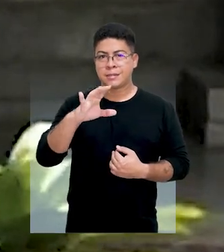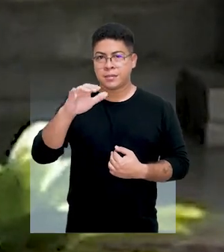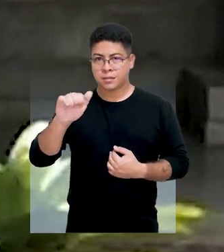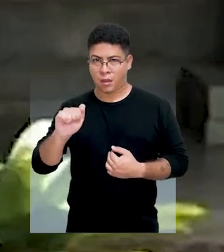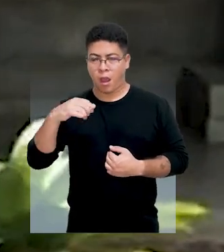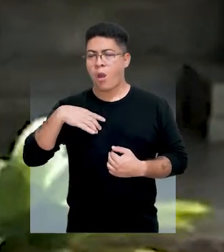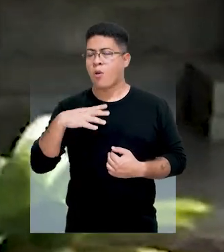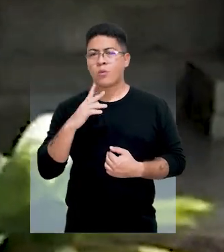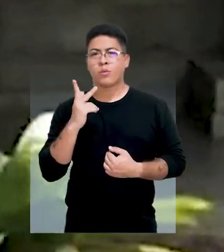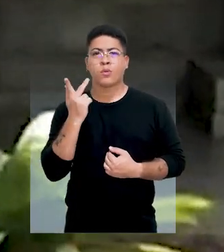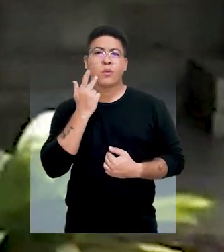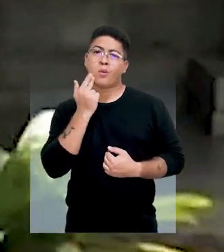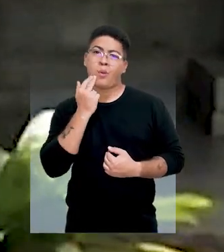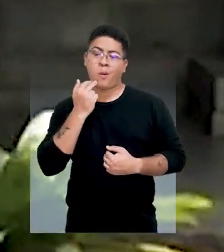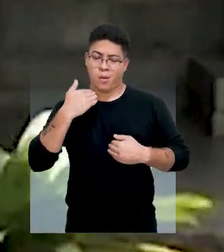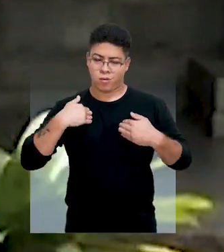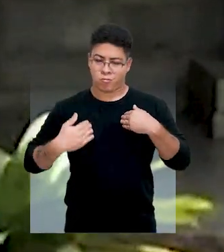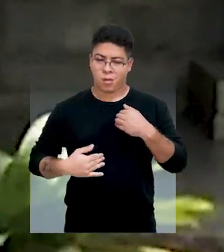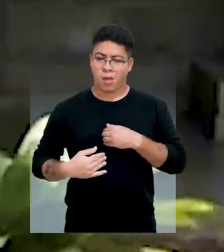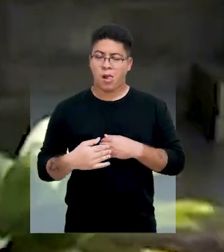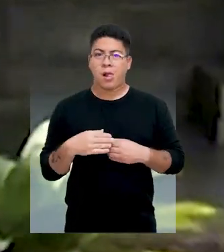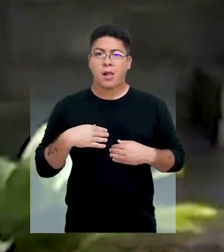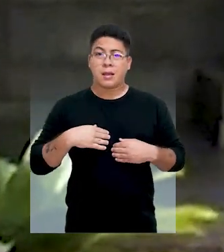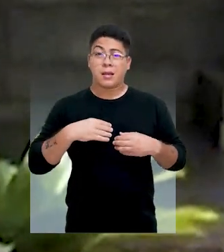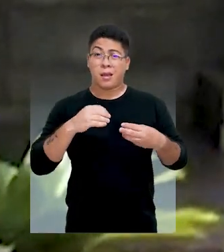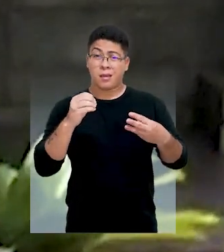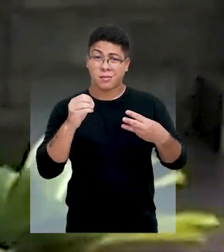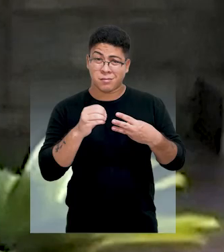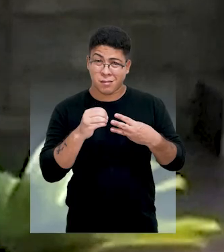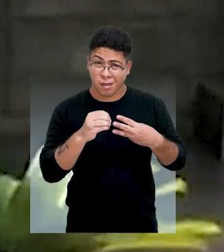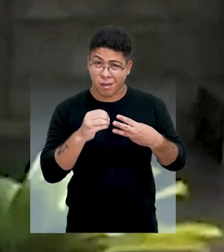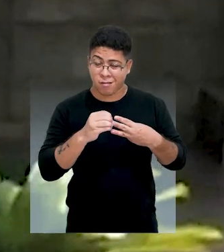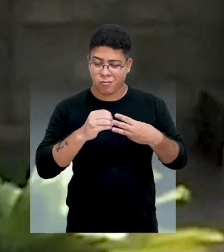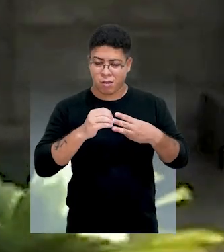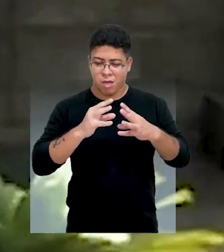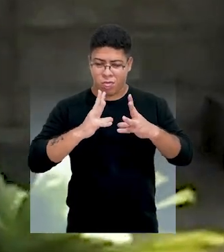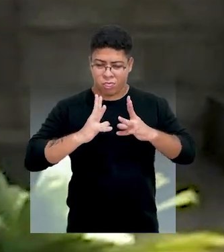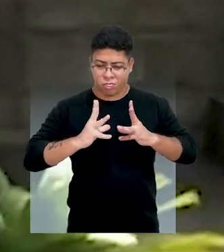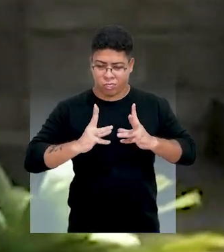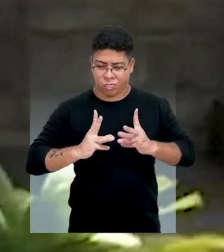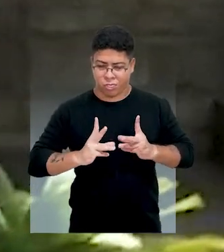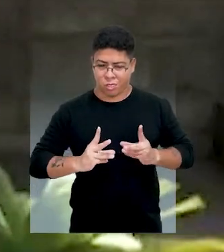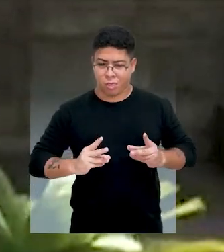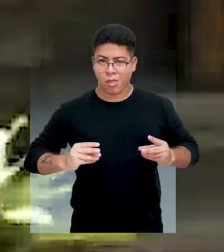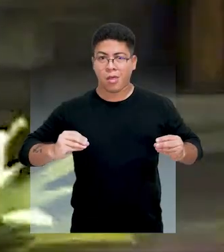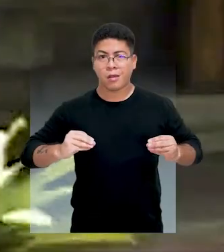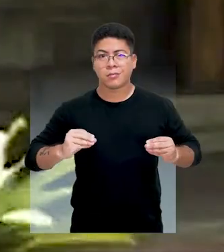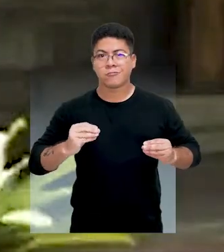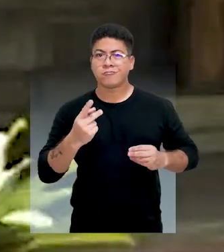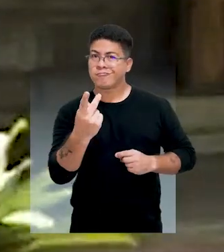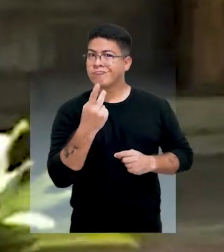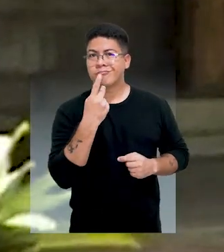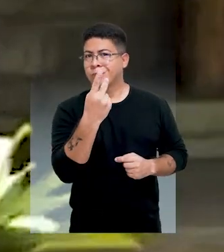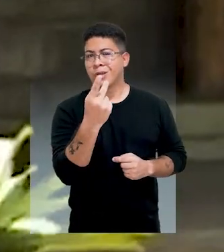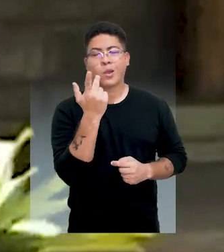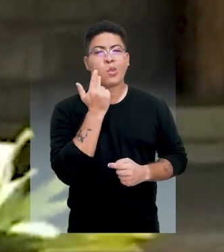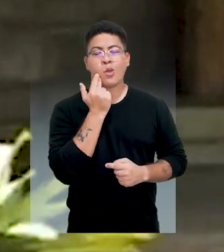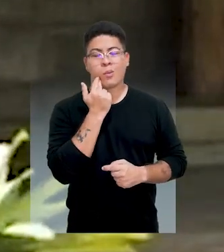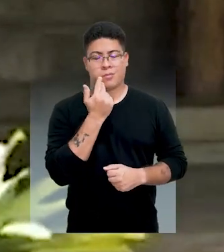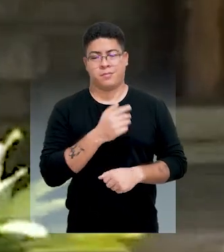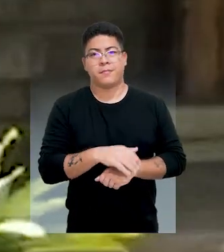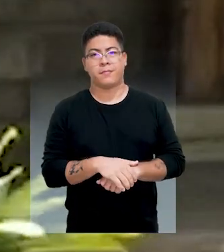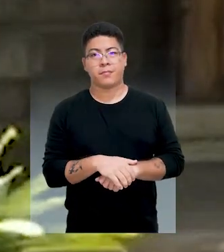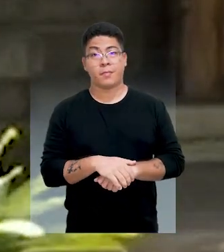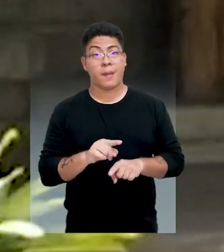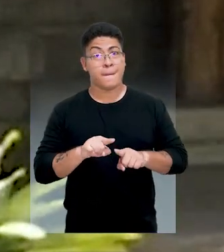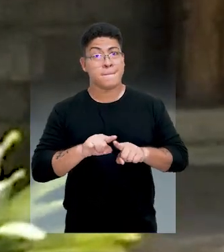gera um declínio na função das células do corpo. E ele acontece com todo mundo, inclusive eu e você. No entanto, esse processo